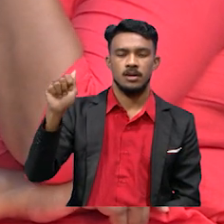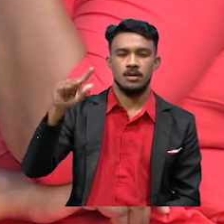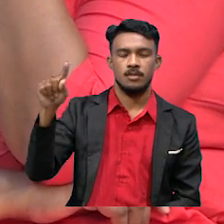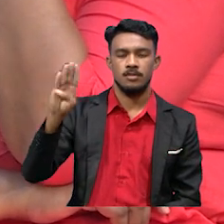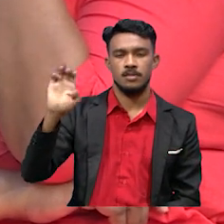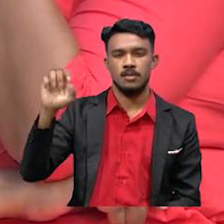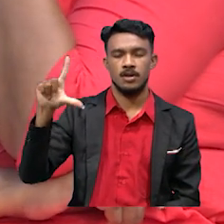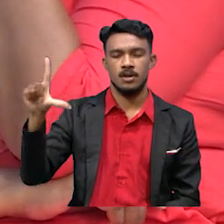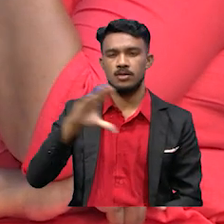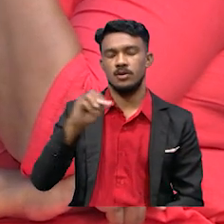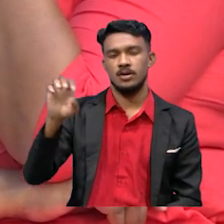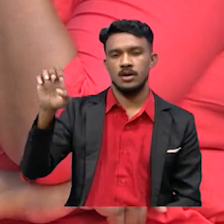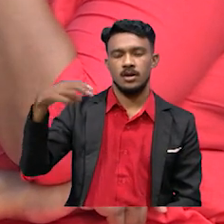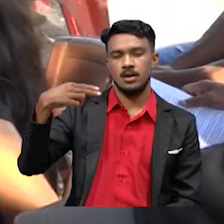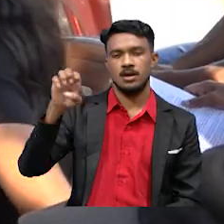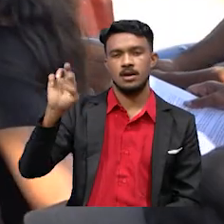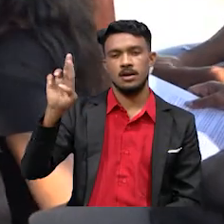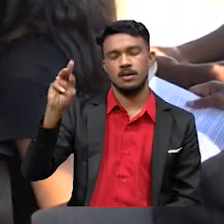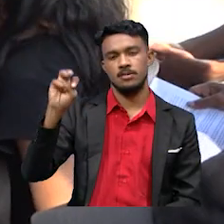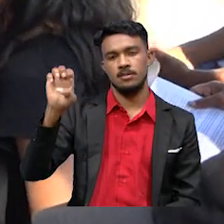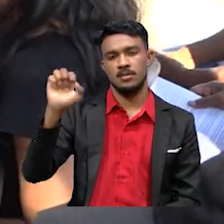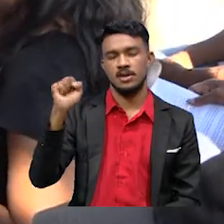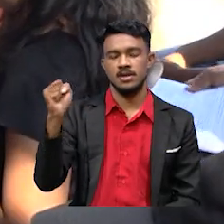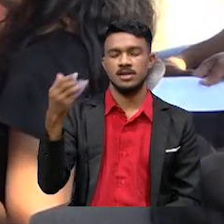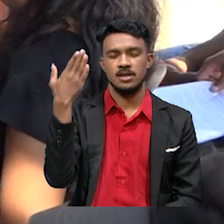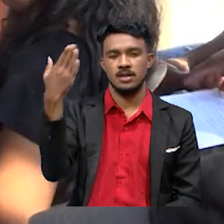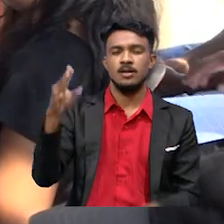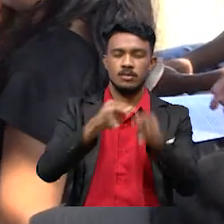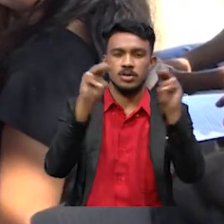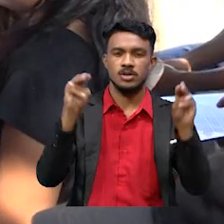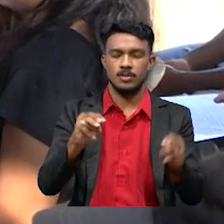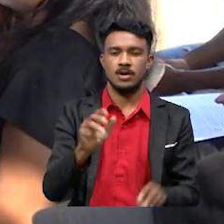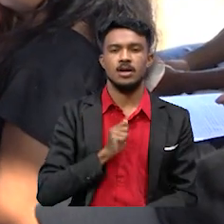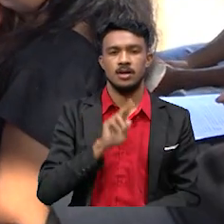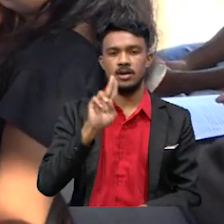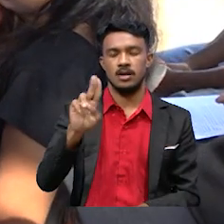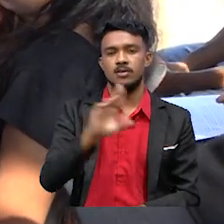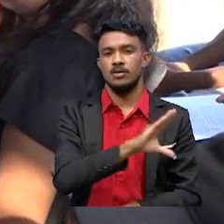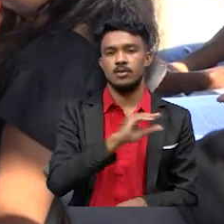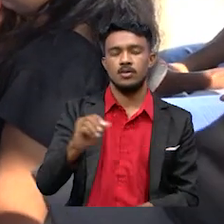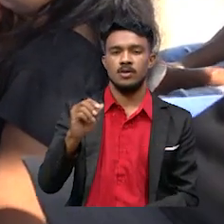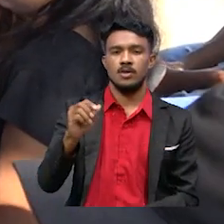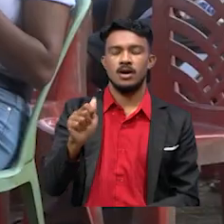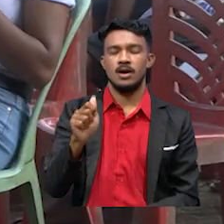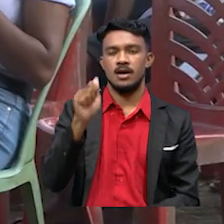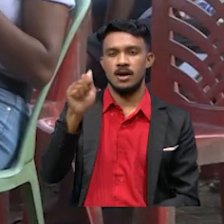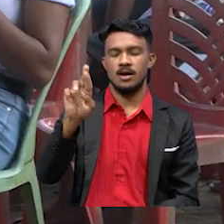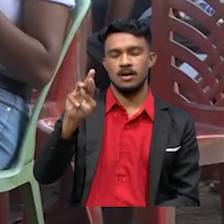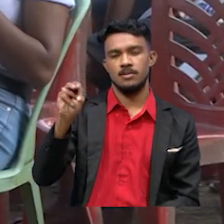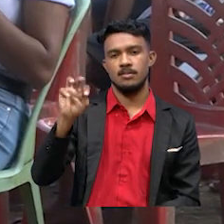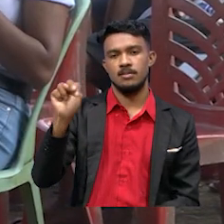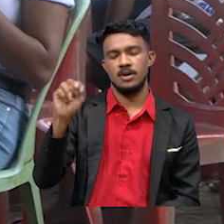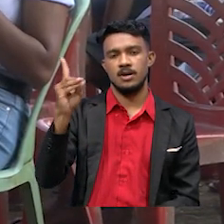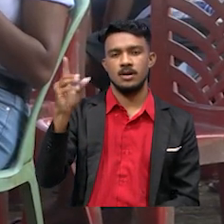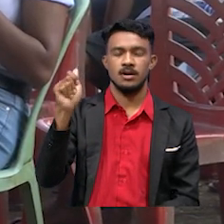no Hermes da Rosa Correia Barros e município Aileu, Armanda Berta dos Santos e município Ainaru, Felisberto Duarte e